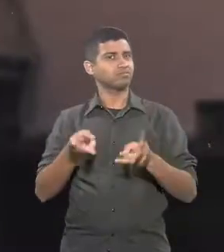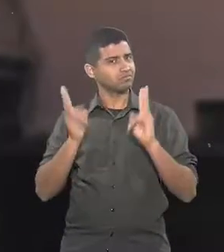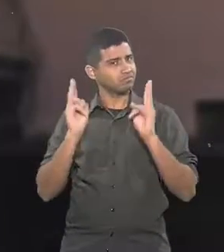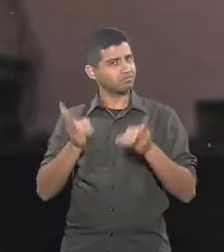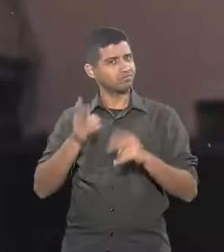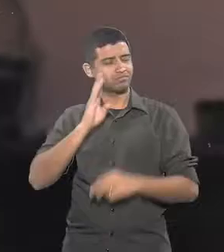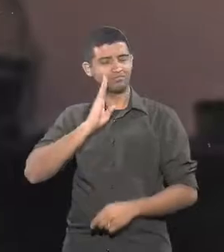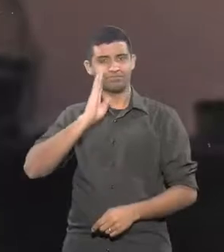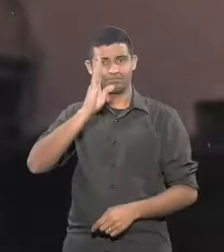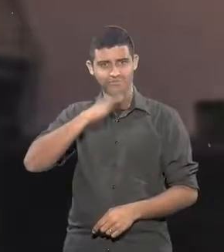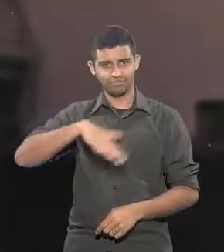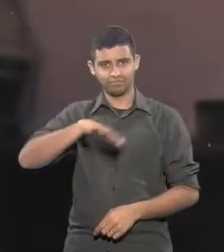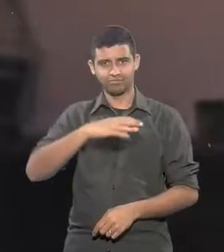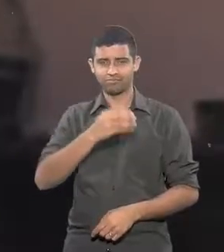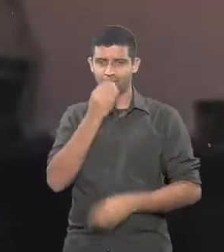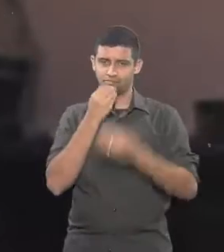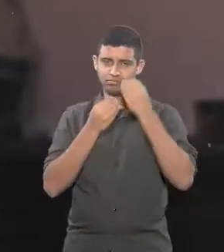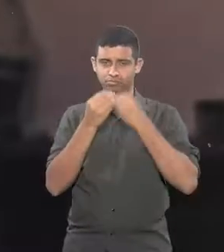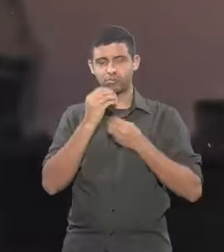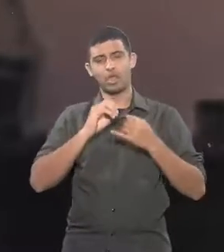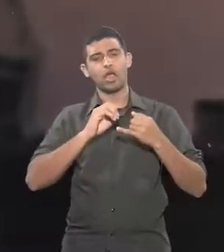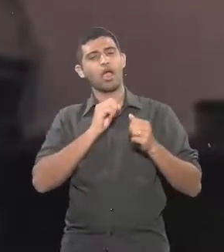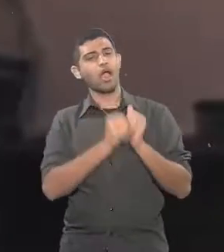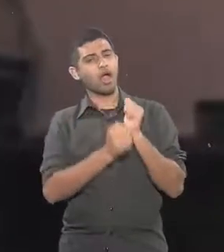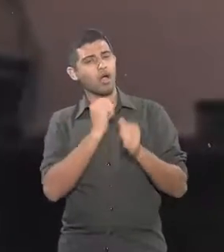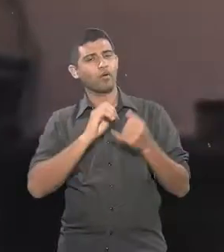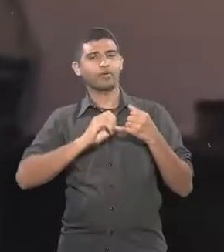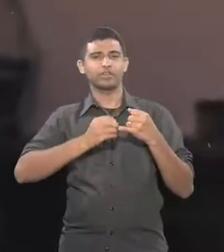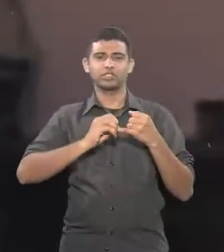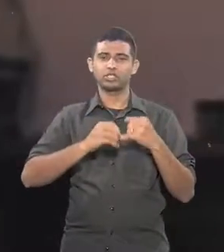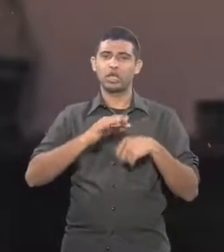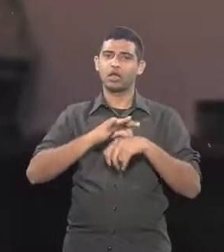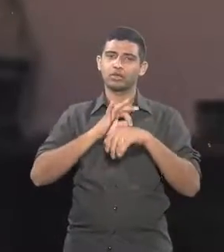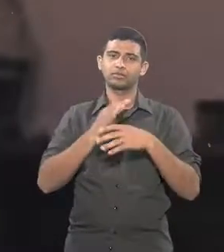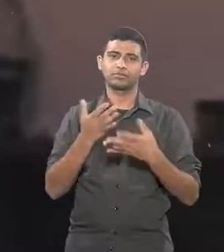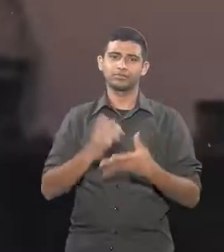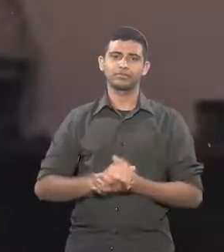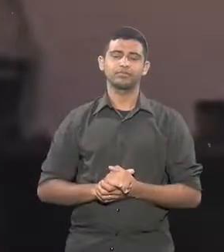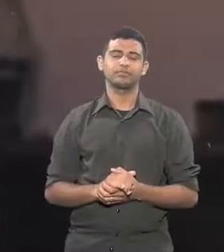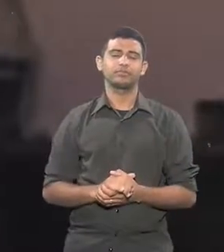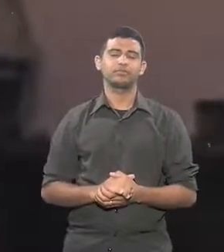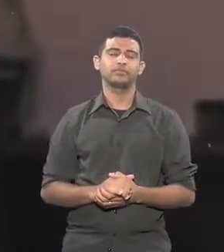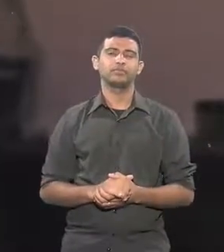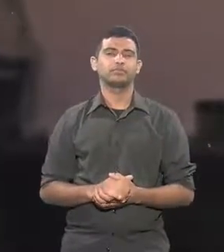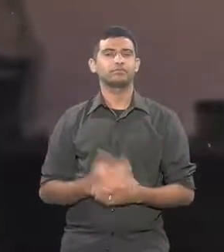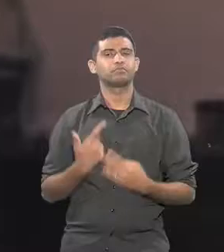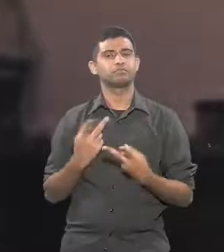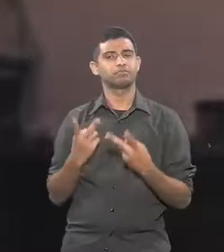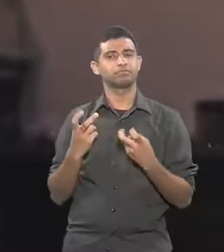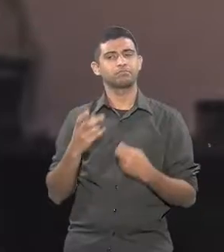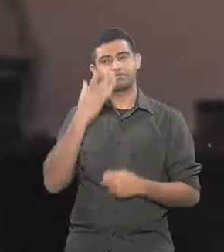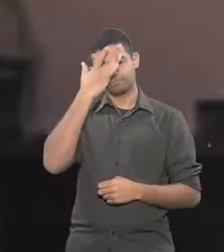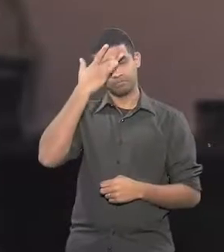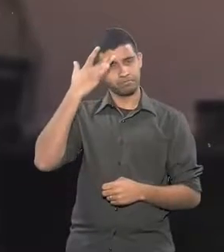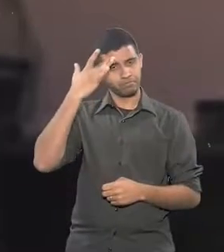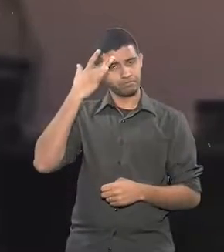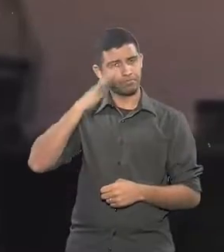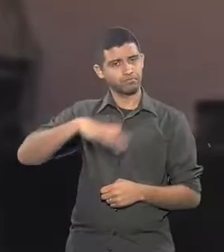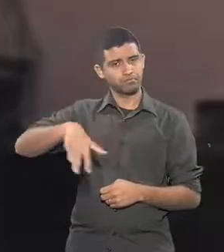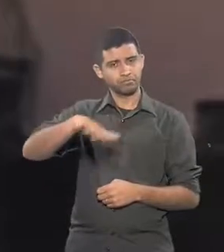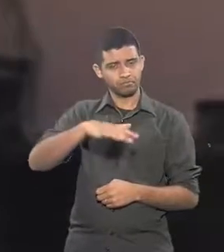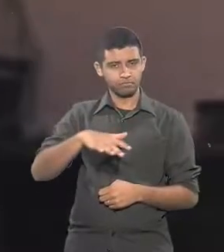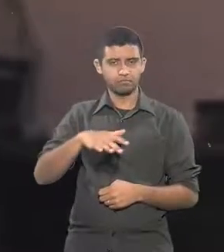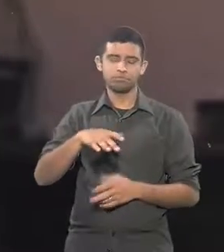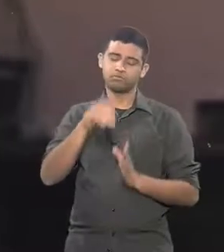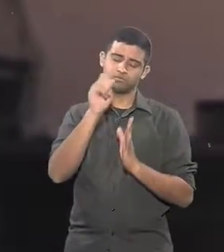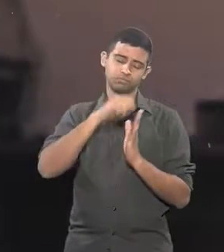a base da nossa alimentação. O arroz, feijão, a carne, né? Então você vê que as pessoas reportam, né, nos seus registros,